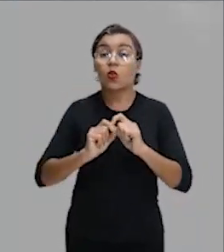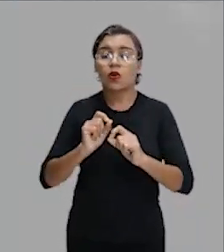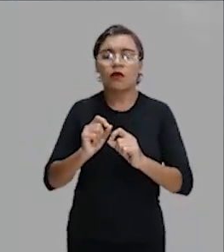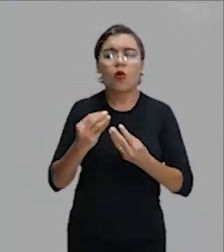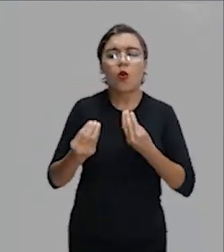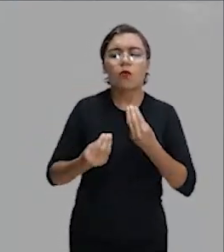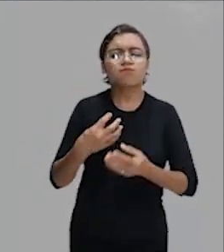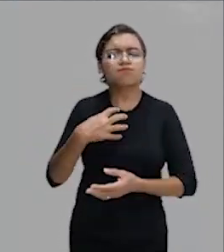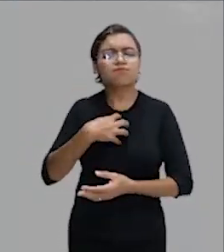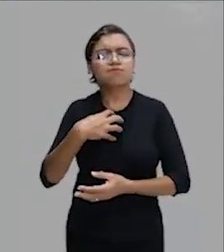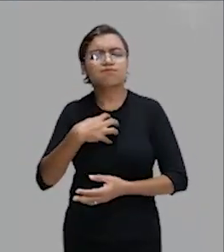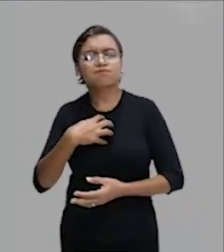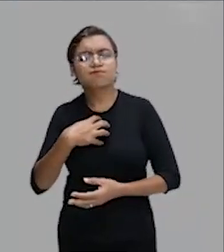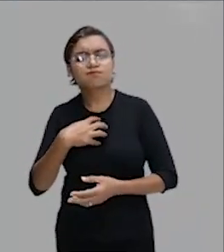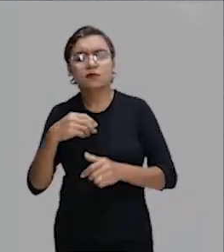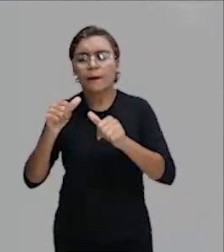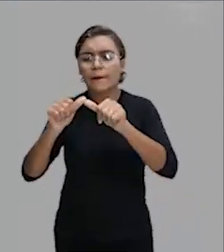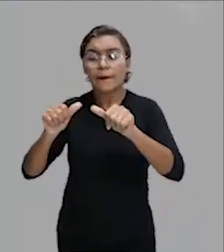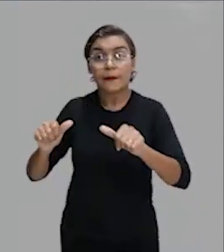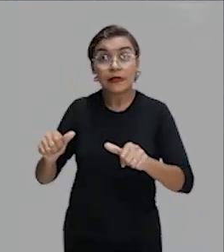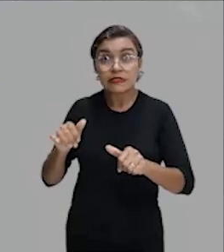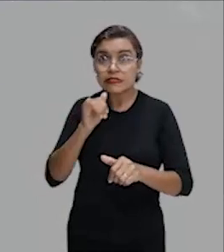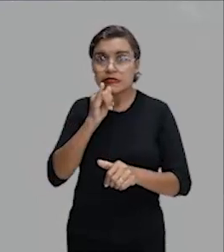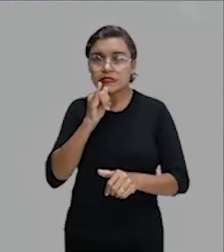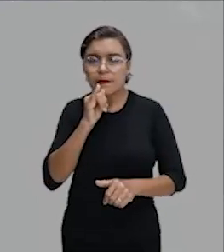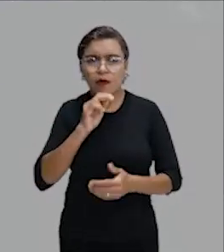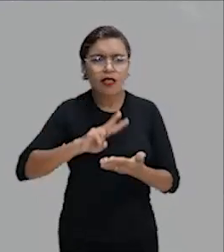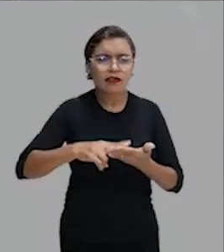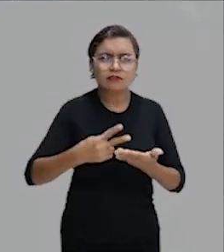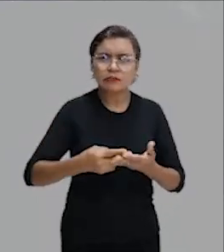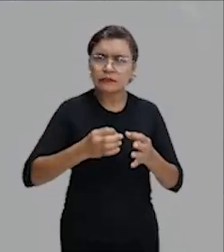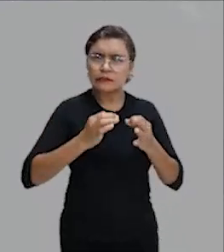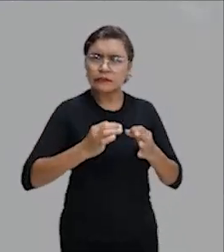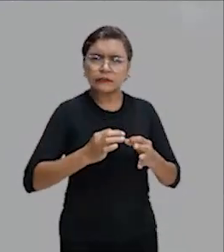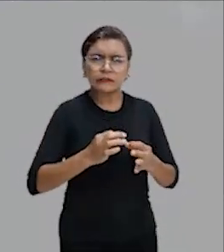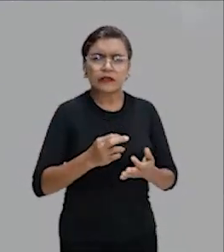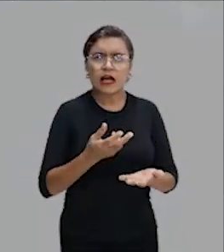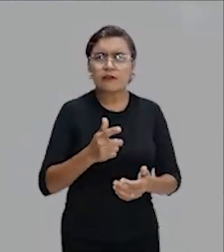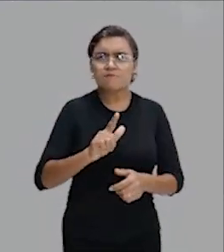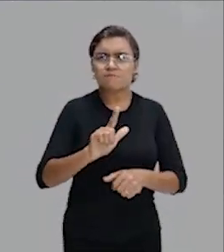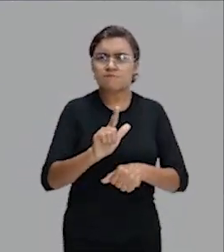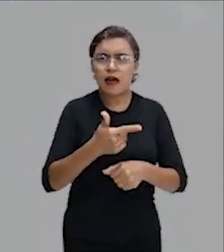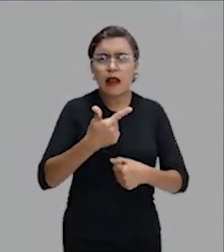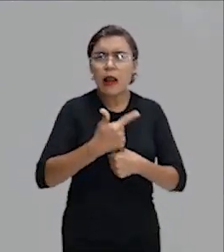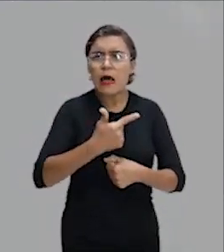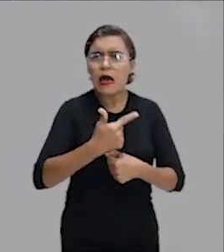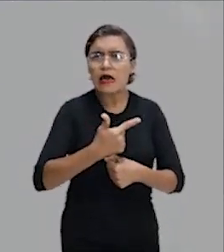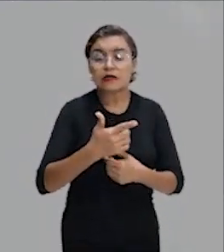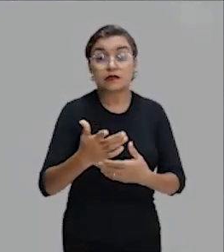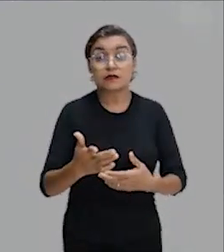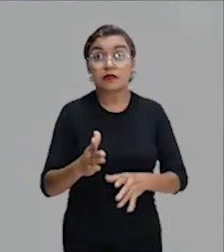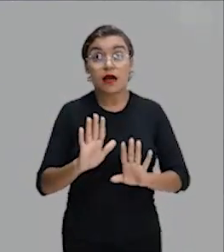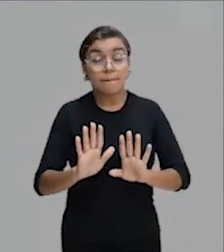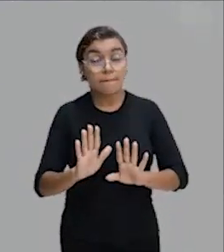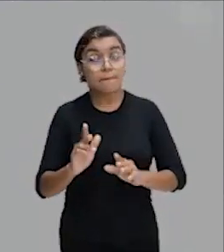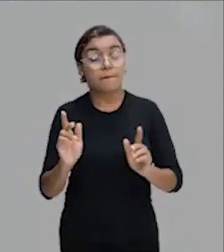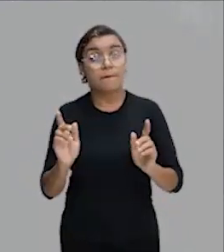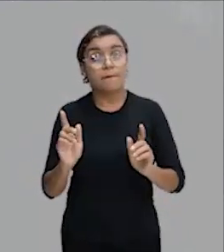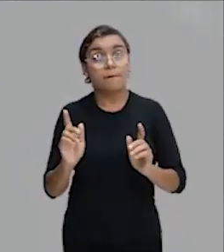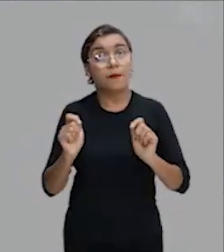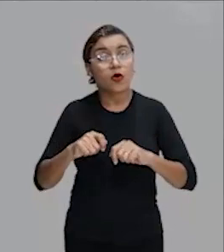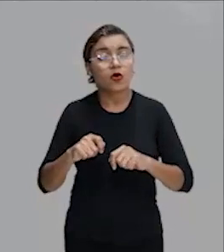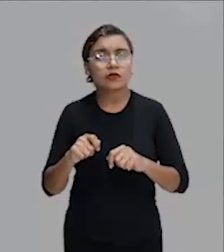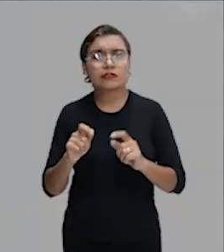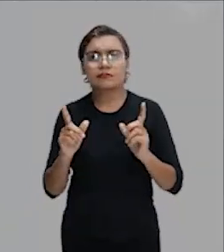mais sentido sem analisar a tradução ao pé da letra. Porque se você analisar ao pé da letra, pode gerar uma falta